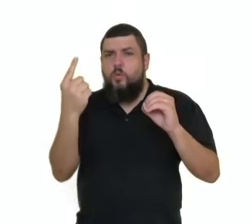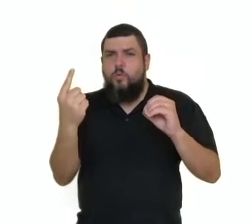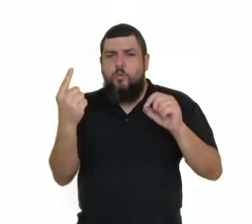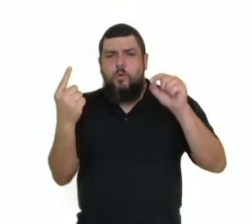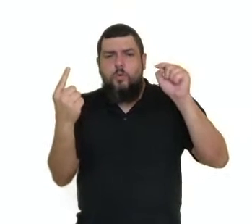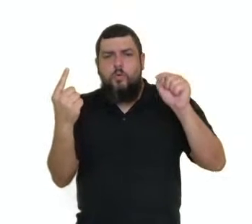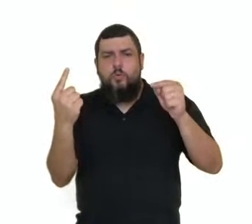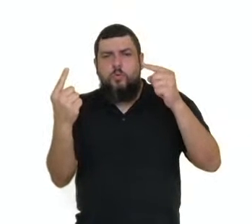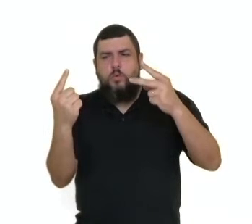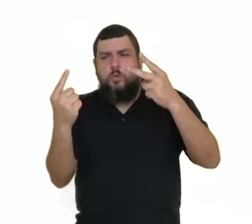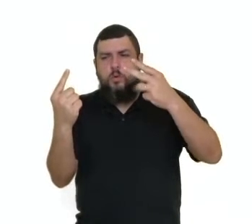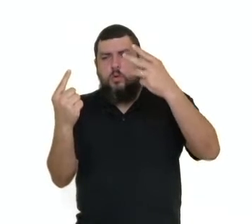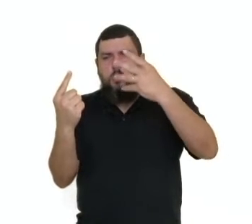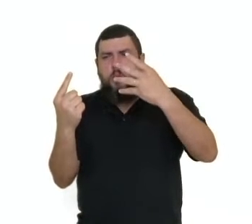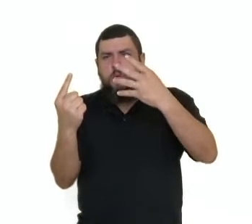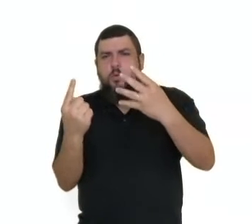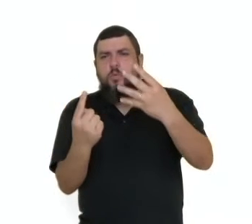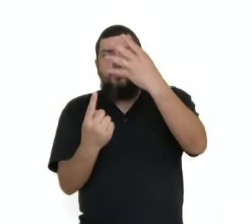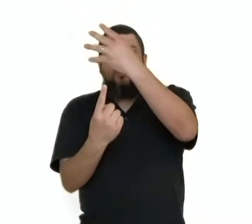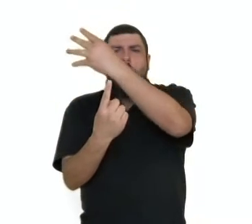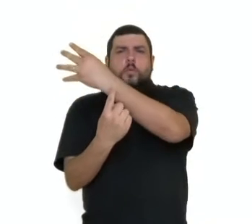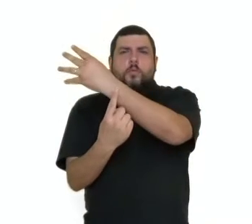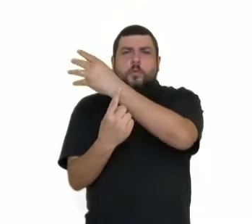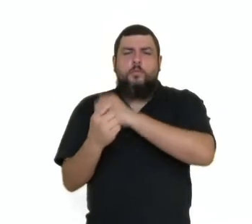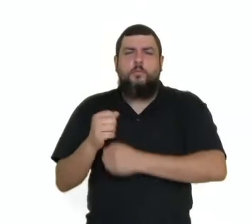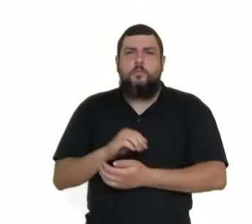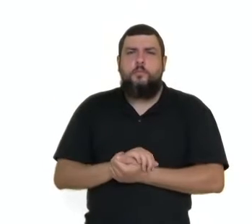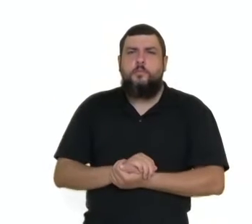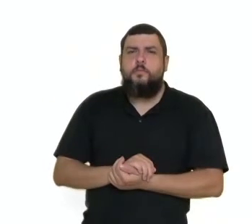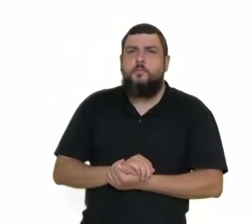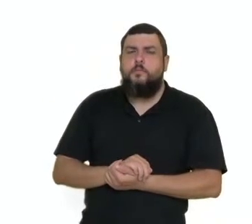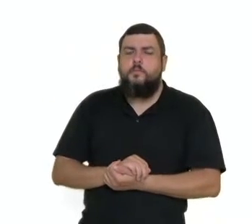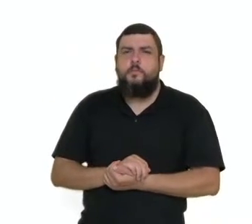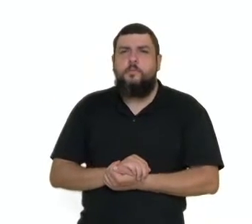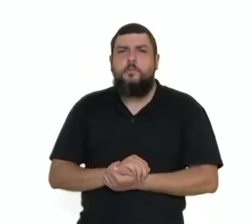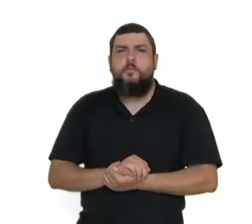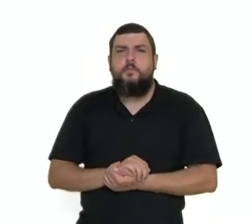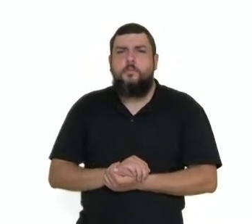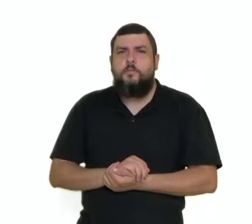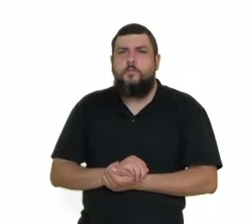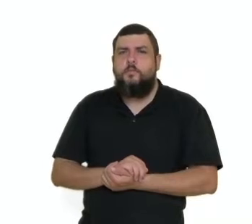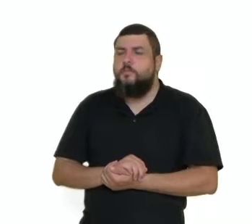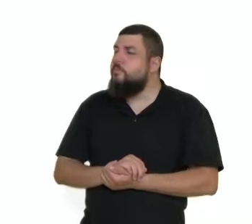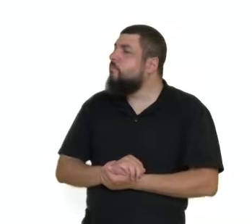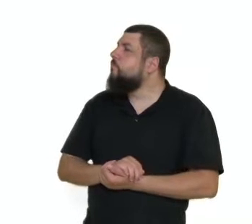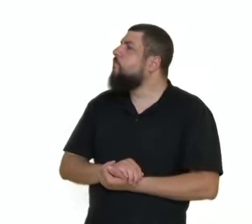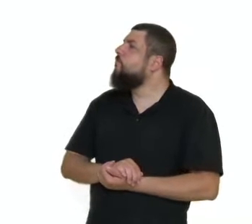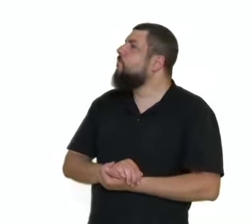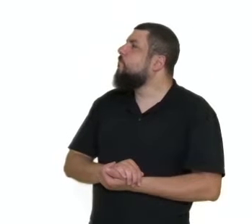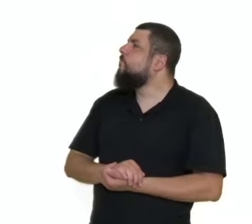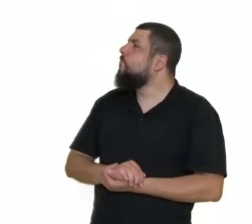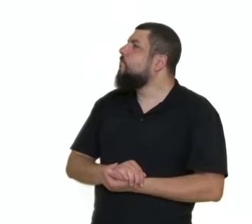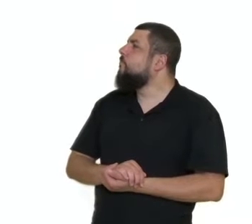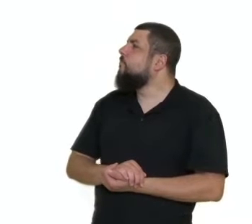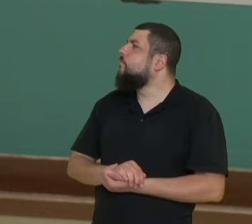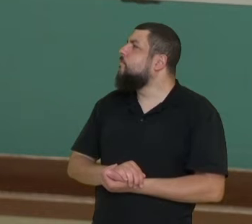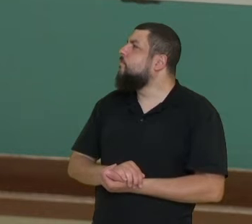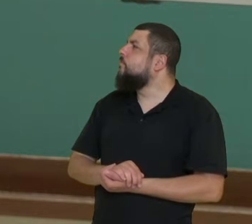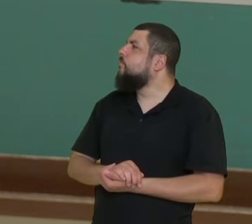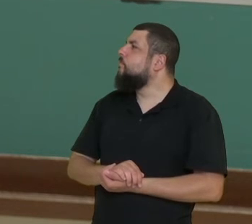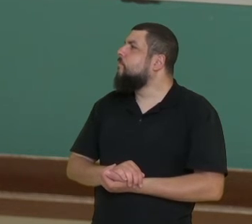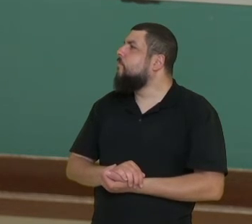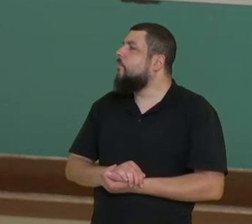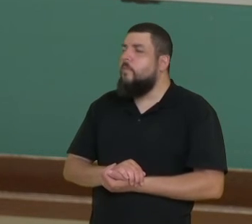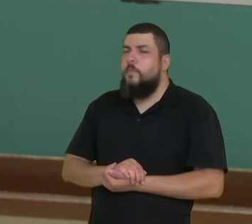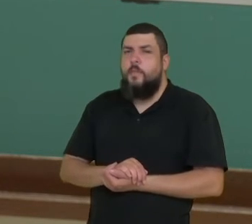4, beleza? A velocidade dele vale 1 metro por segundo, a altura 100 metros e a gravidade, né, é da Terra,